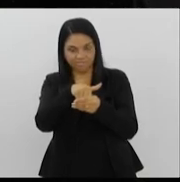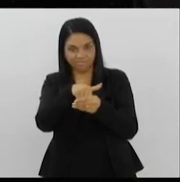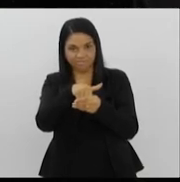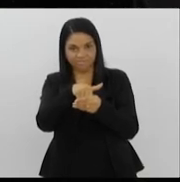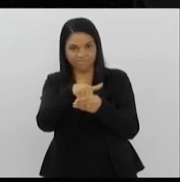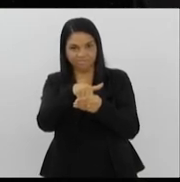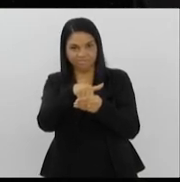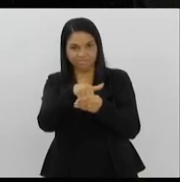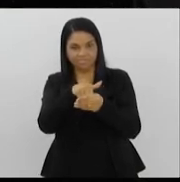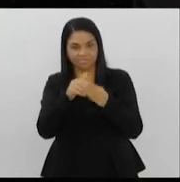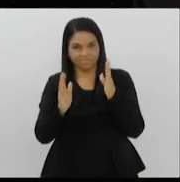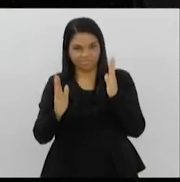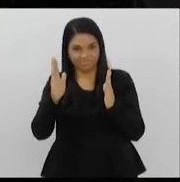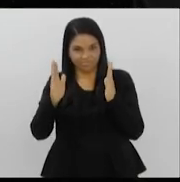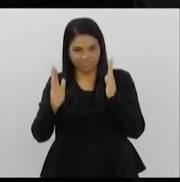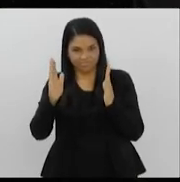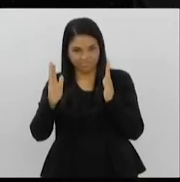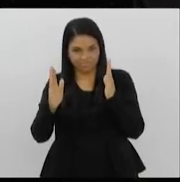realizadas